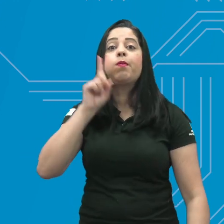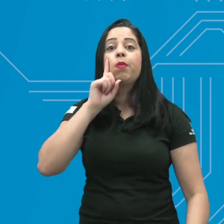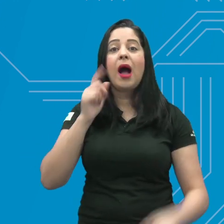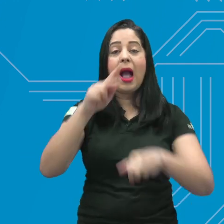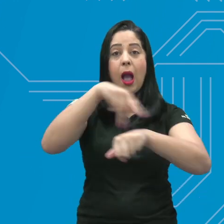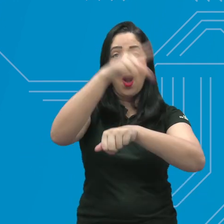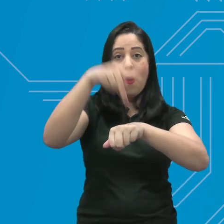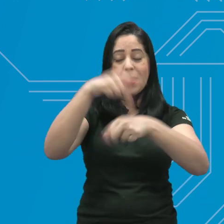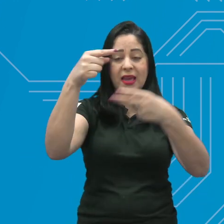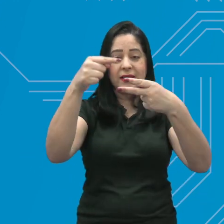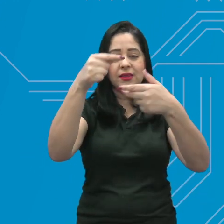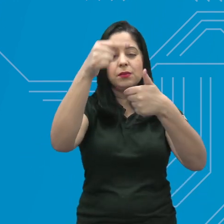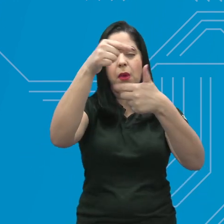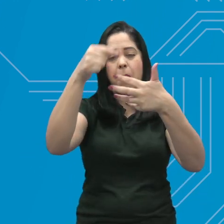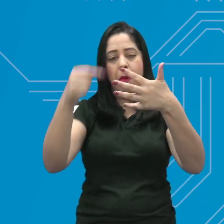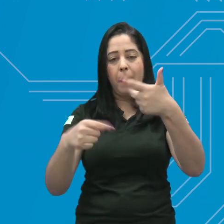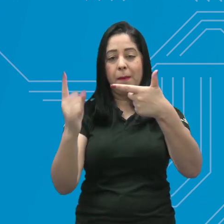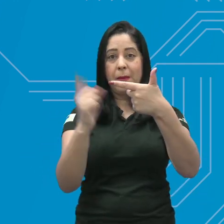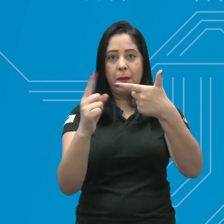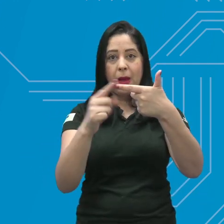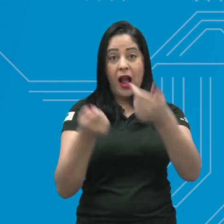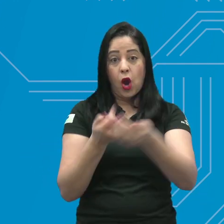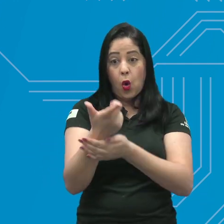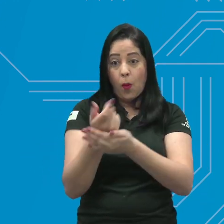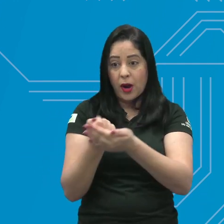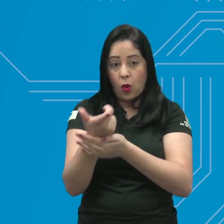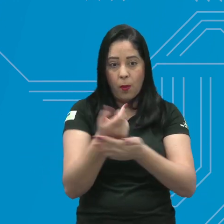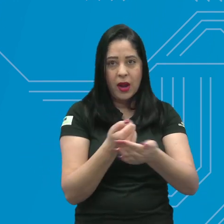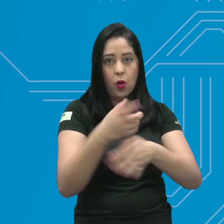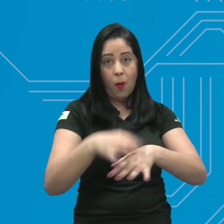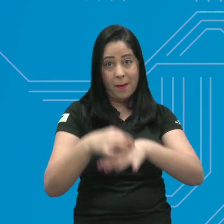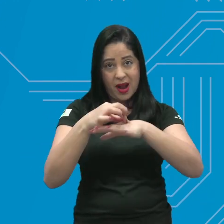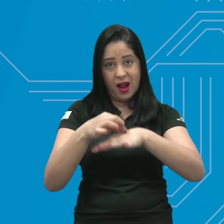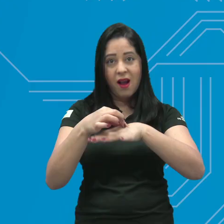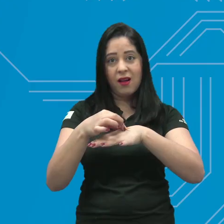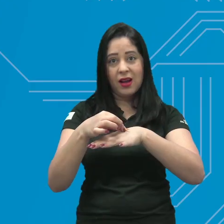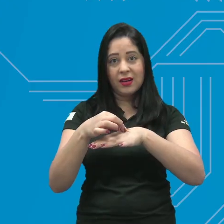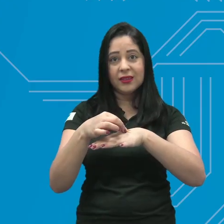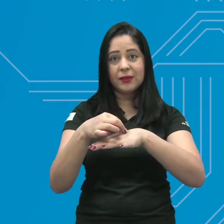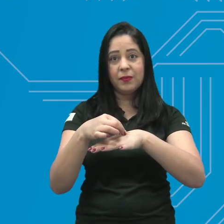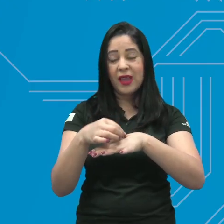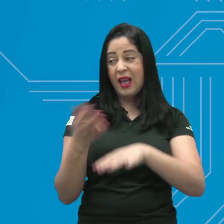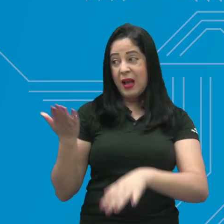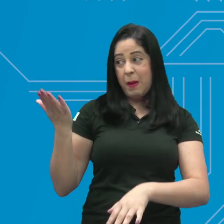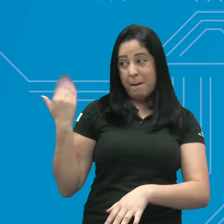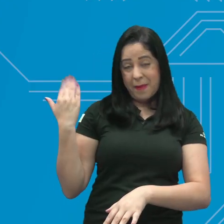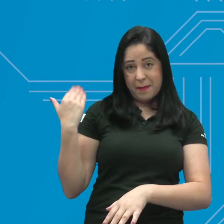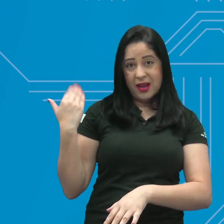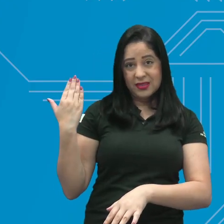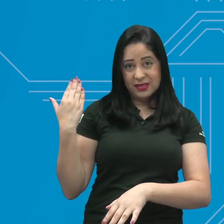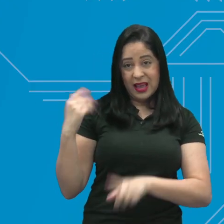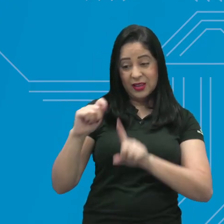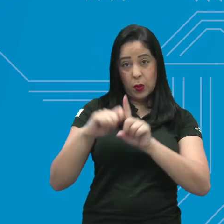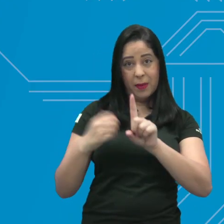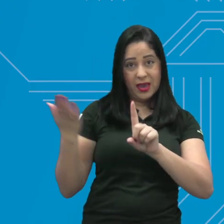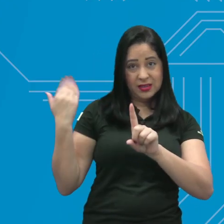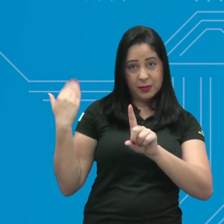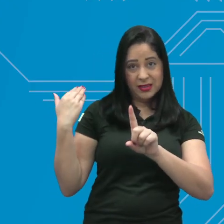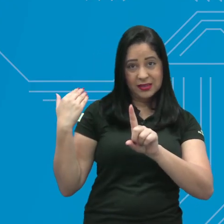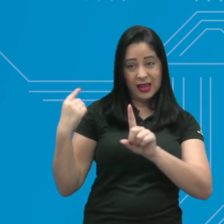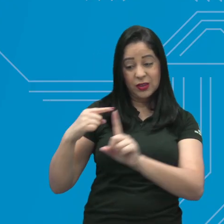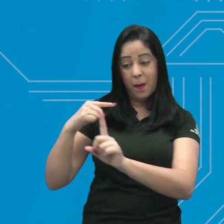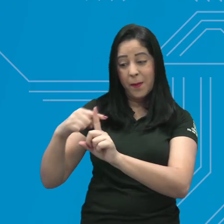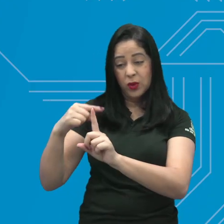Estados Unidos são o segundo país que mais compram o produto do Brasil. O setor, que até mês passado comemorava